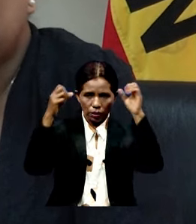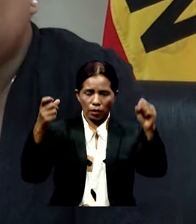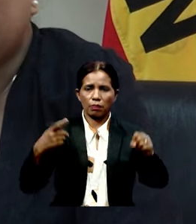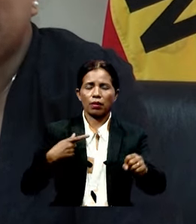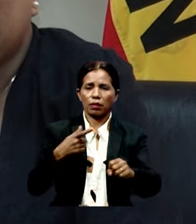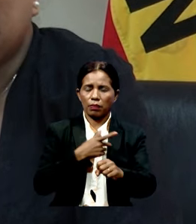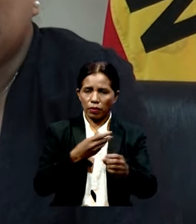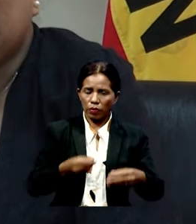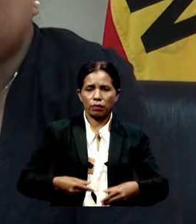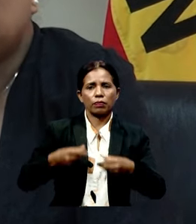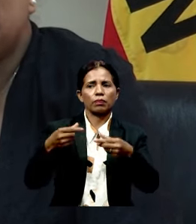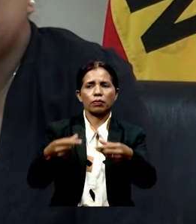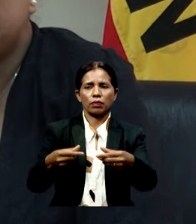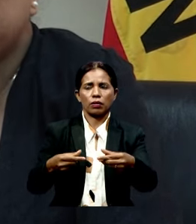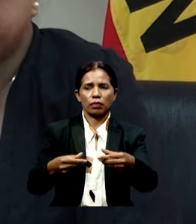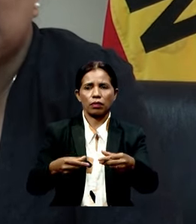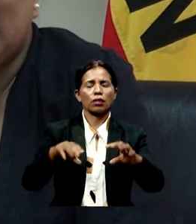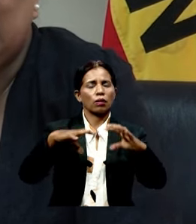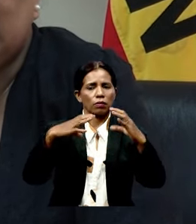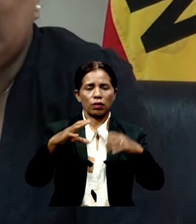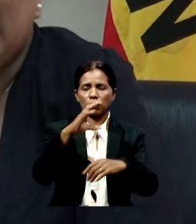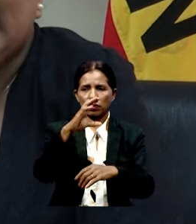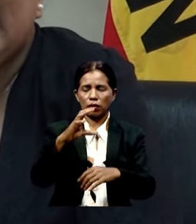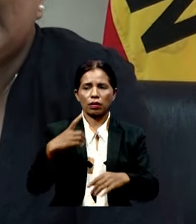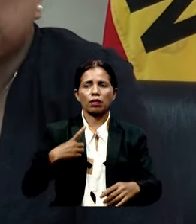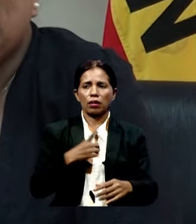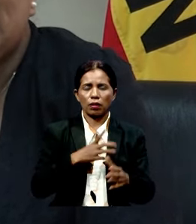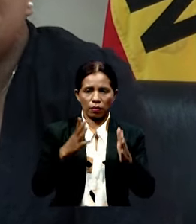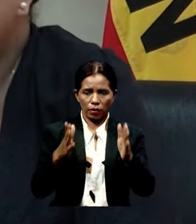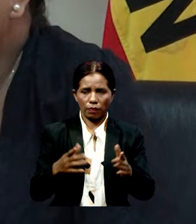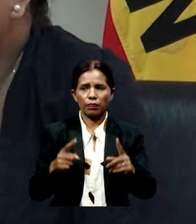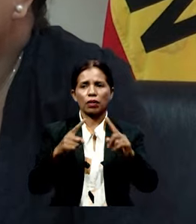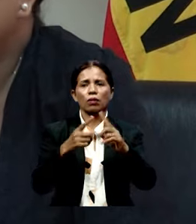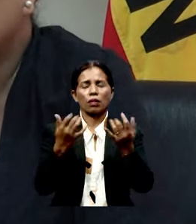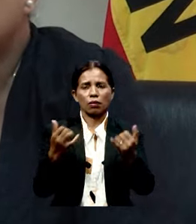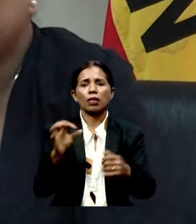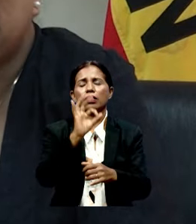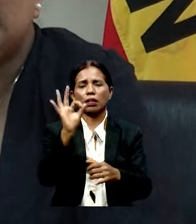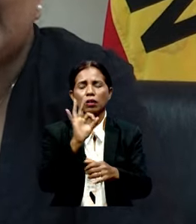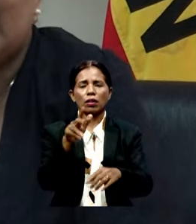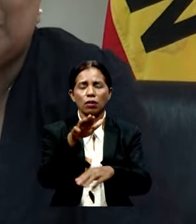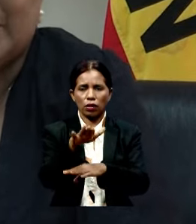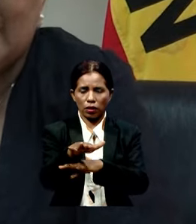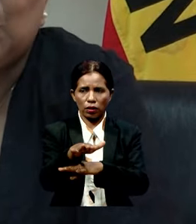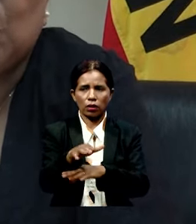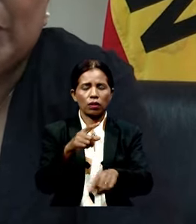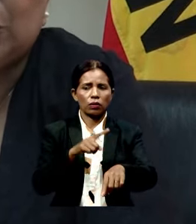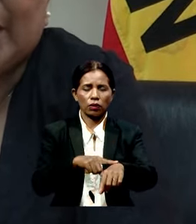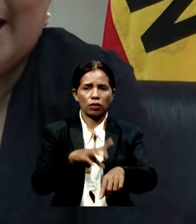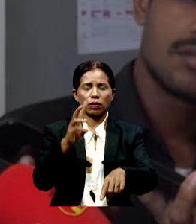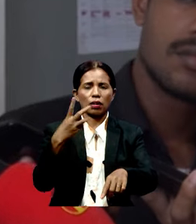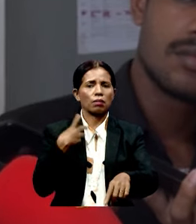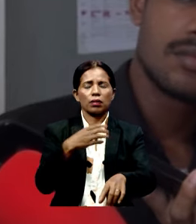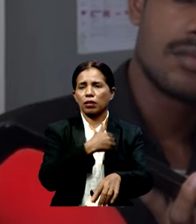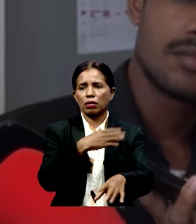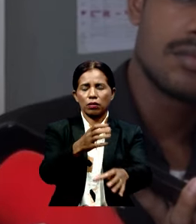baixa Bahia a comissão C no moço cara deputado e até torre sexta locrai tu conhece mas a missa cima documentos